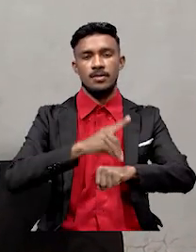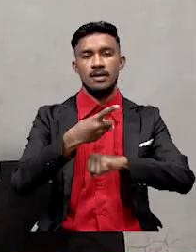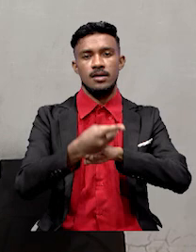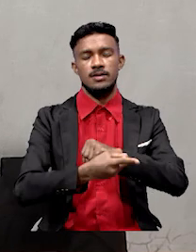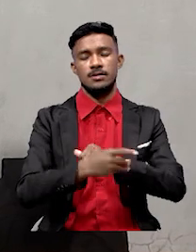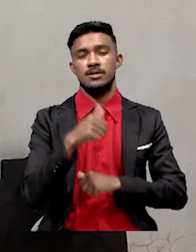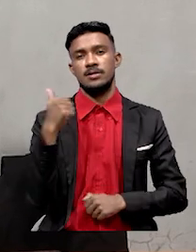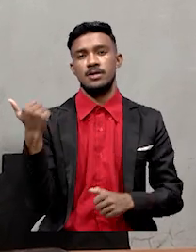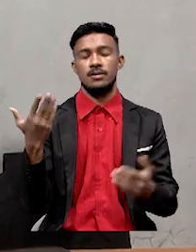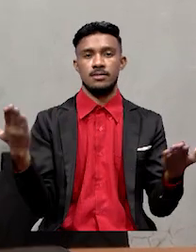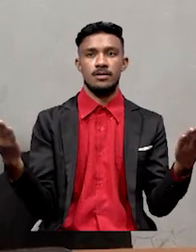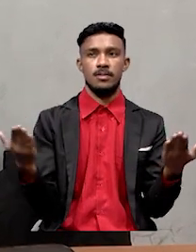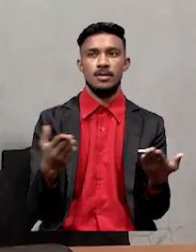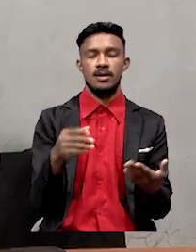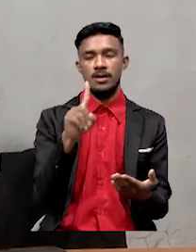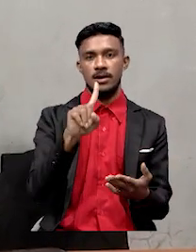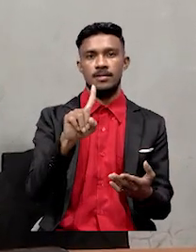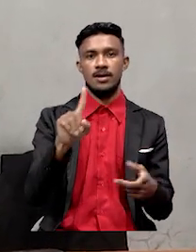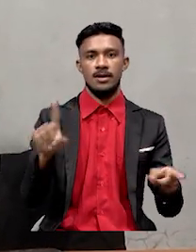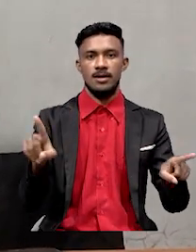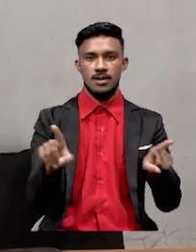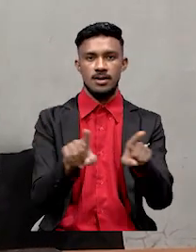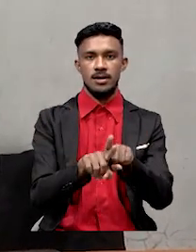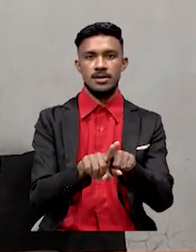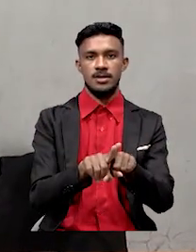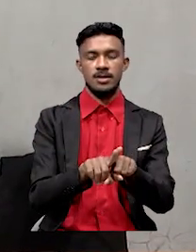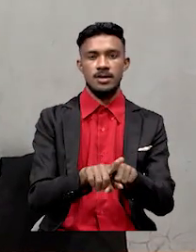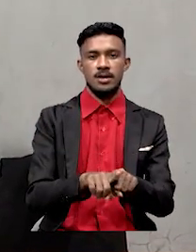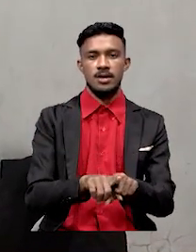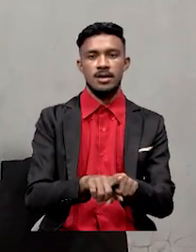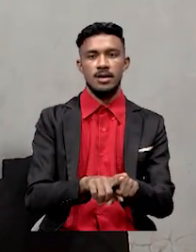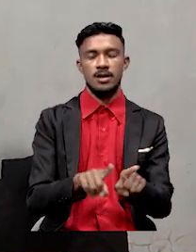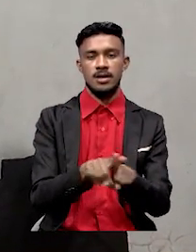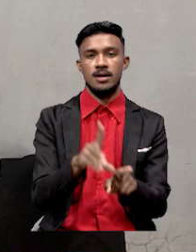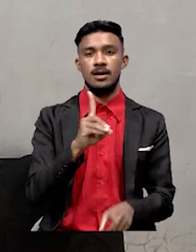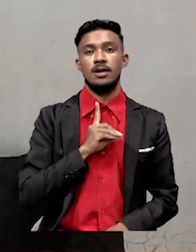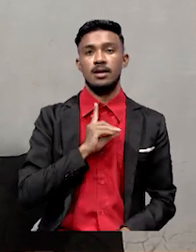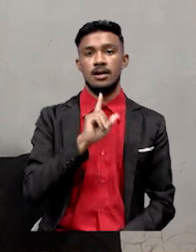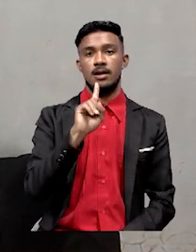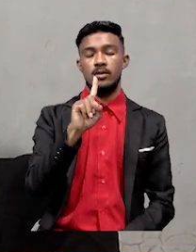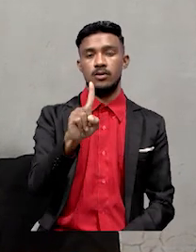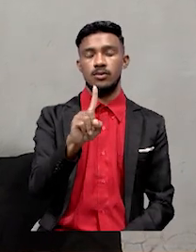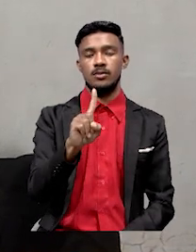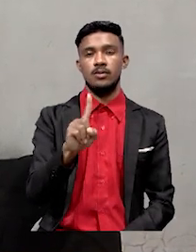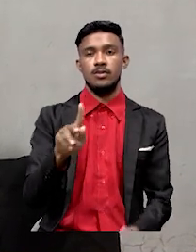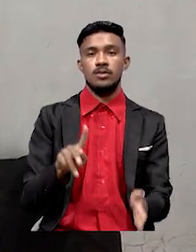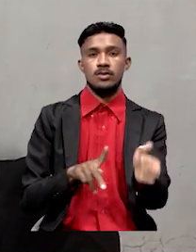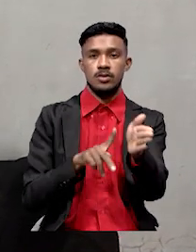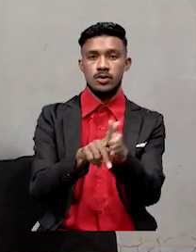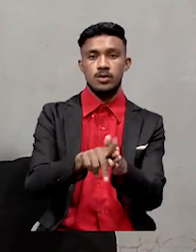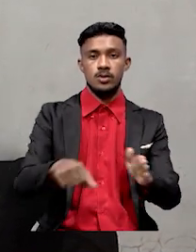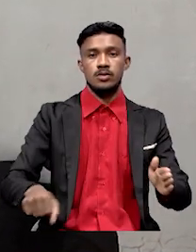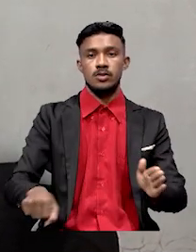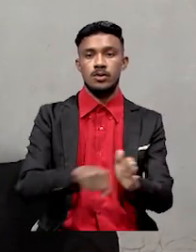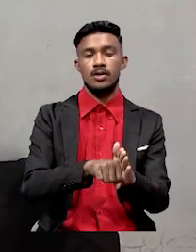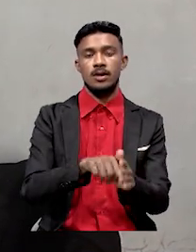balu, ida makanesang iha lembro inia sona ema ida mate, nene itene parte